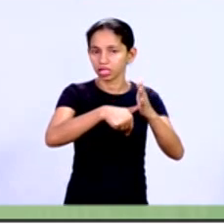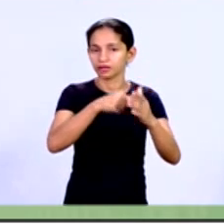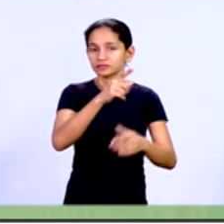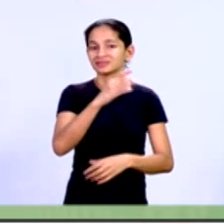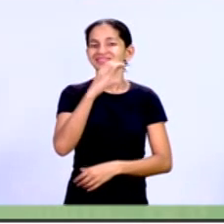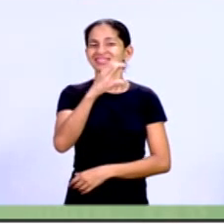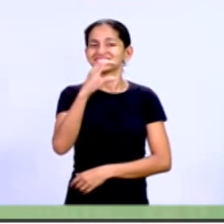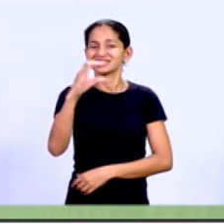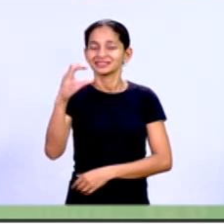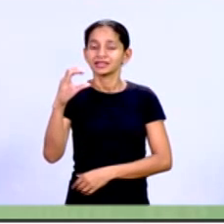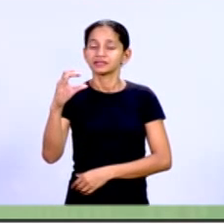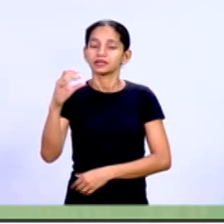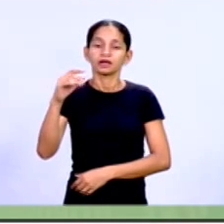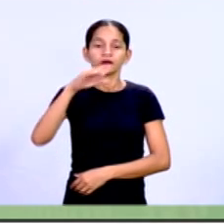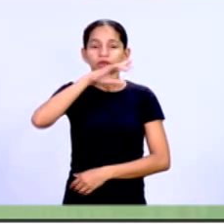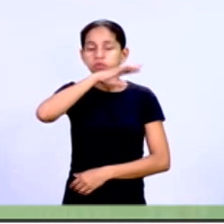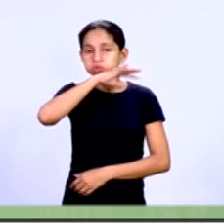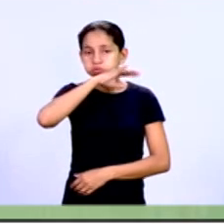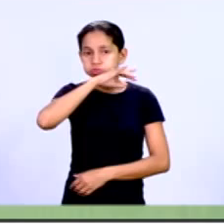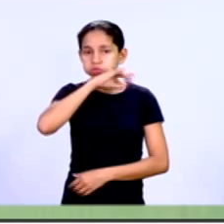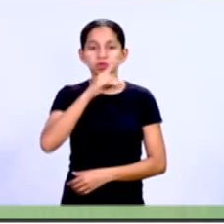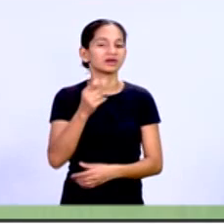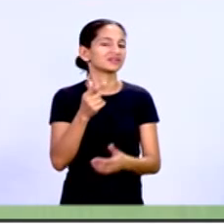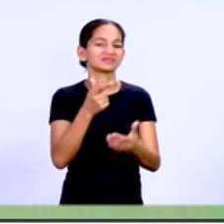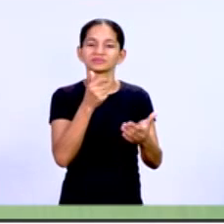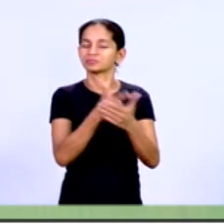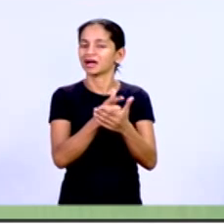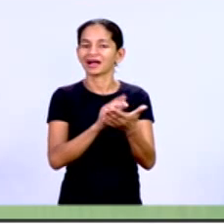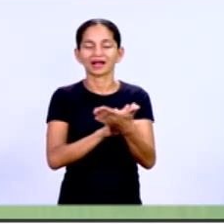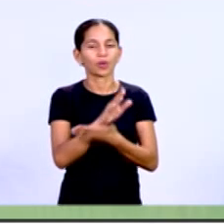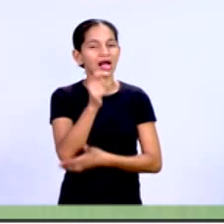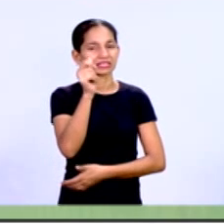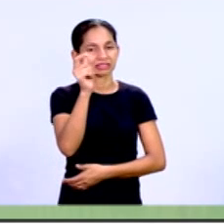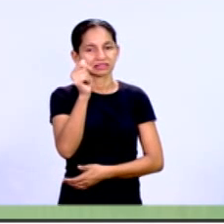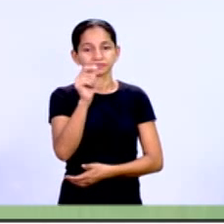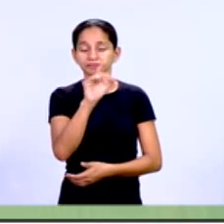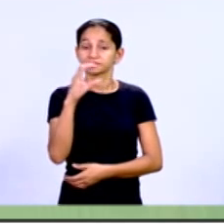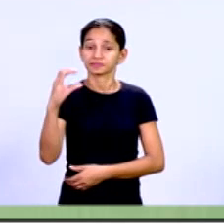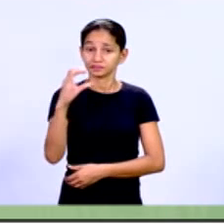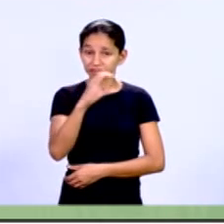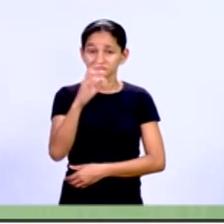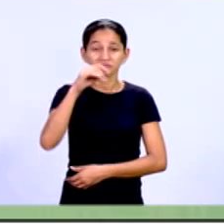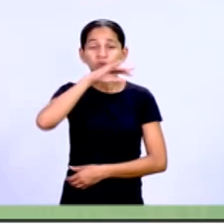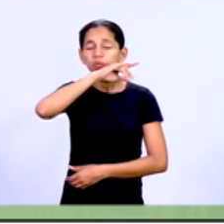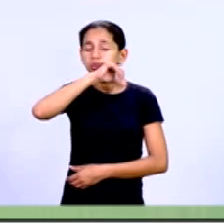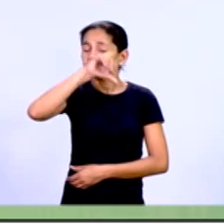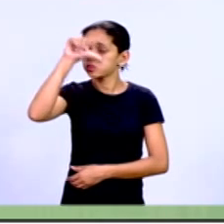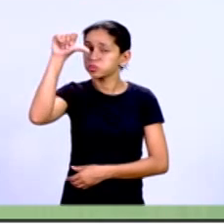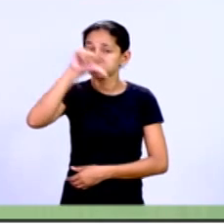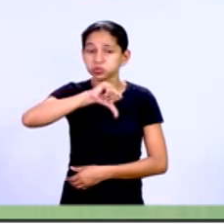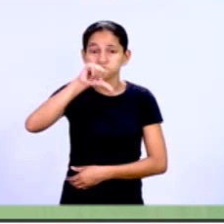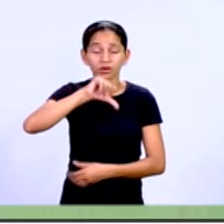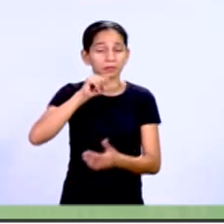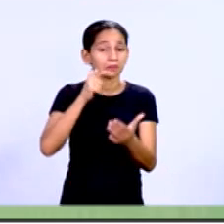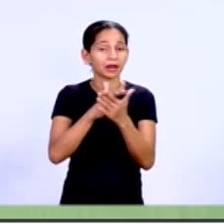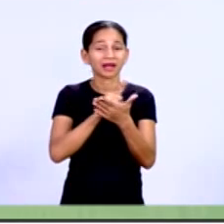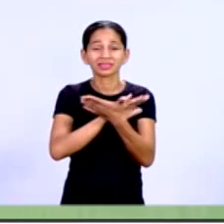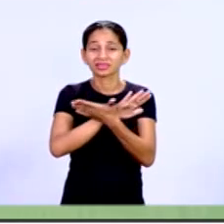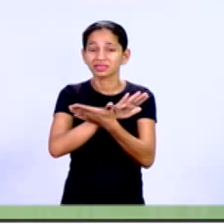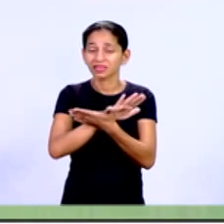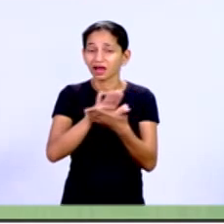é ruim, risco de inadimplência. CC ruim, risco de